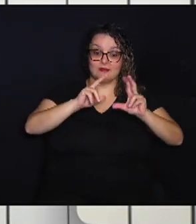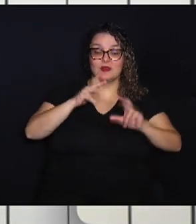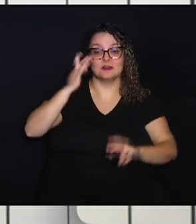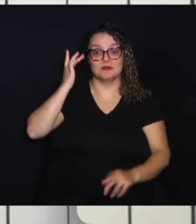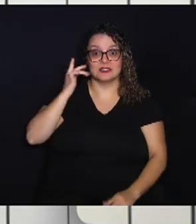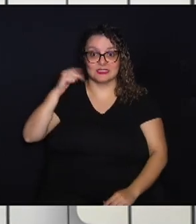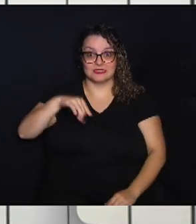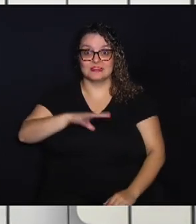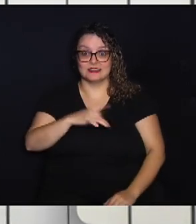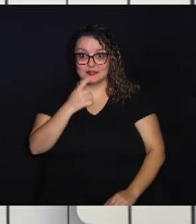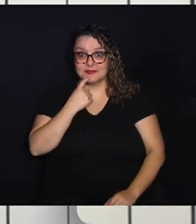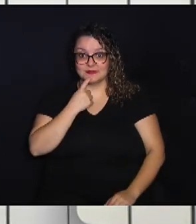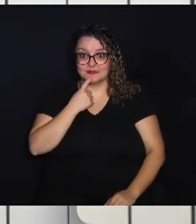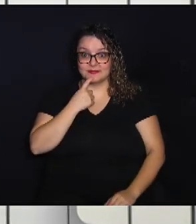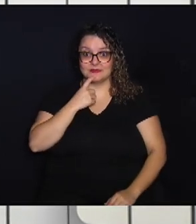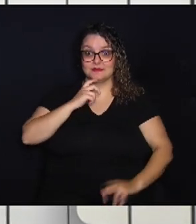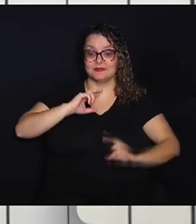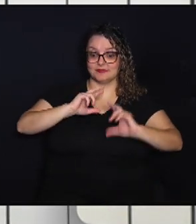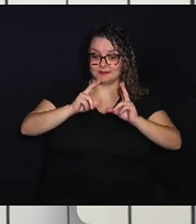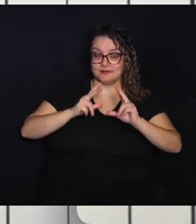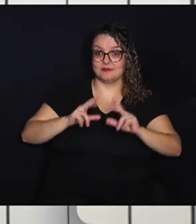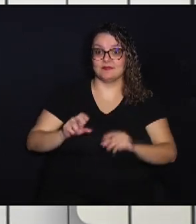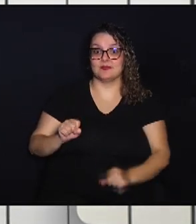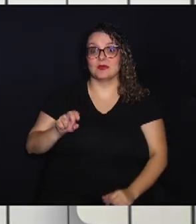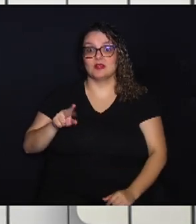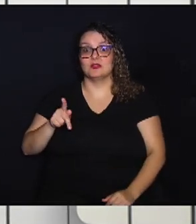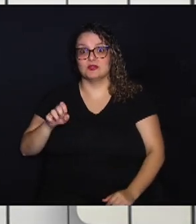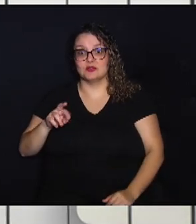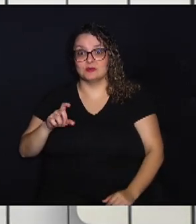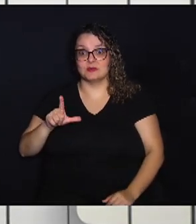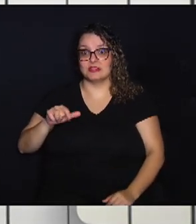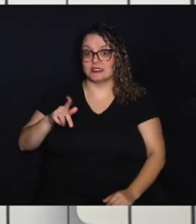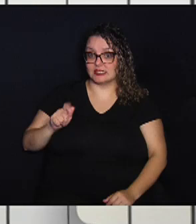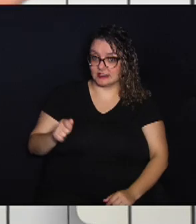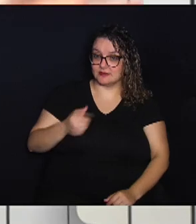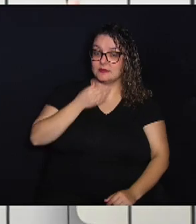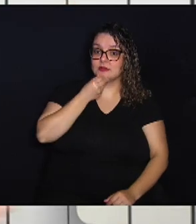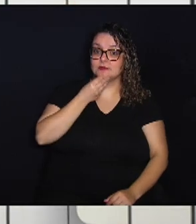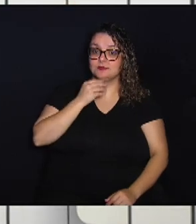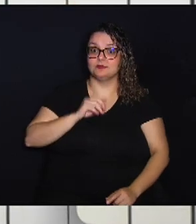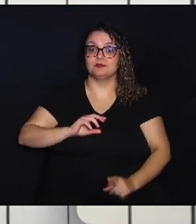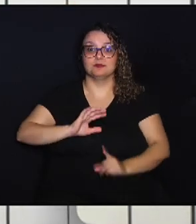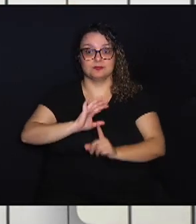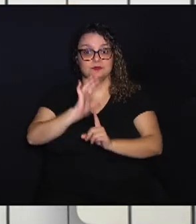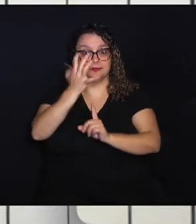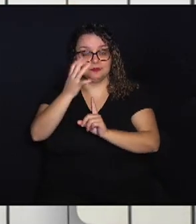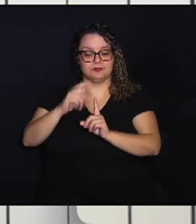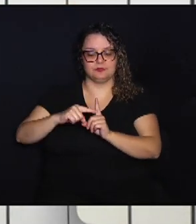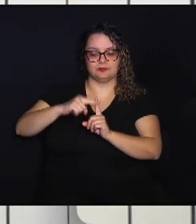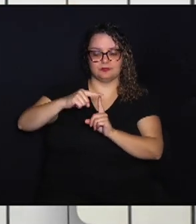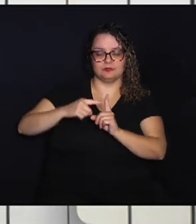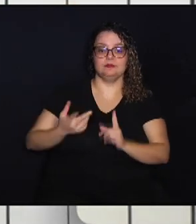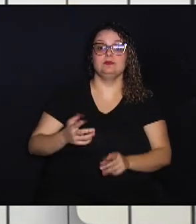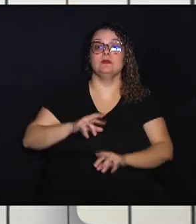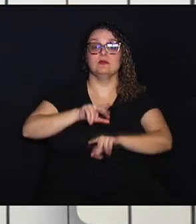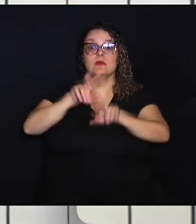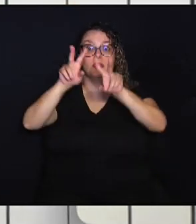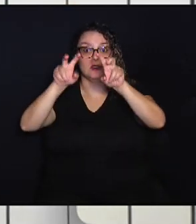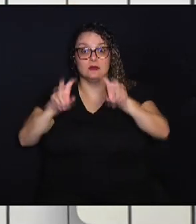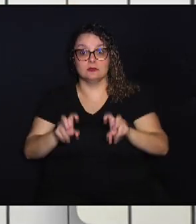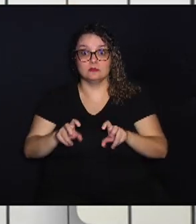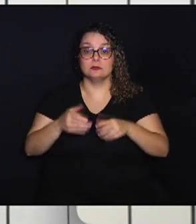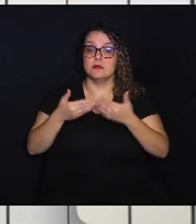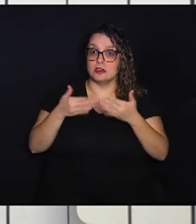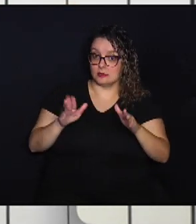de Campinas, em partida válida pela Superliga Masculina. Previsão do tempo, tem muitos assuntos para a gente poder abordar. Mas eu